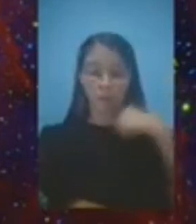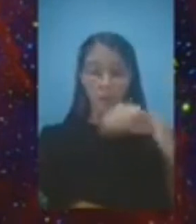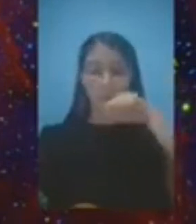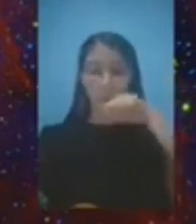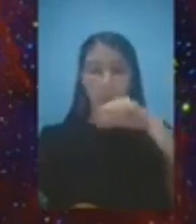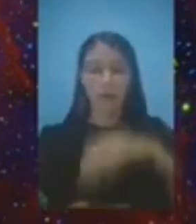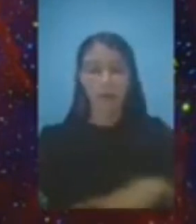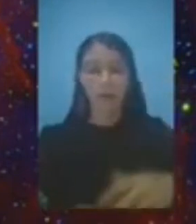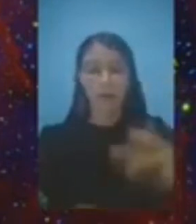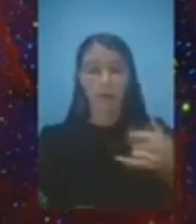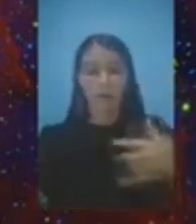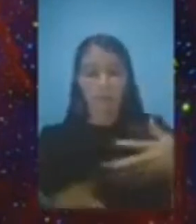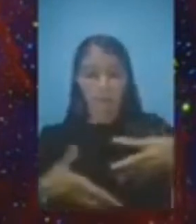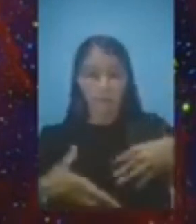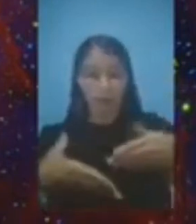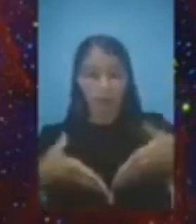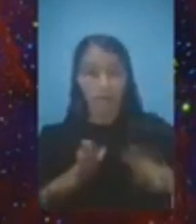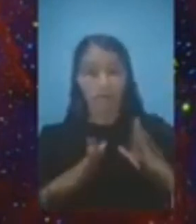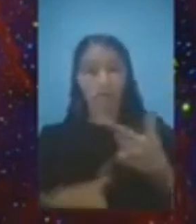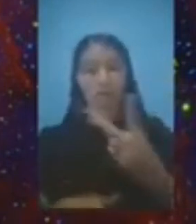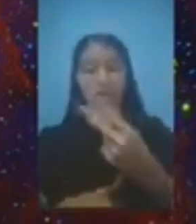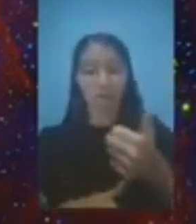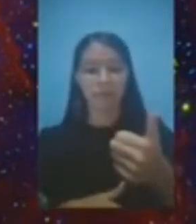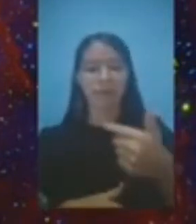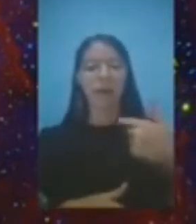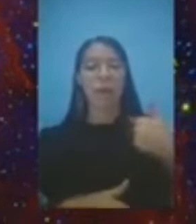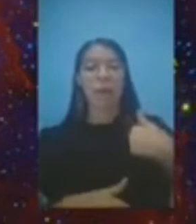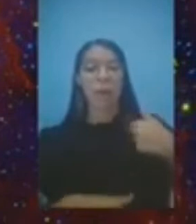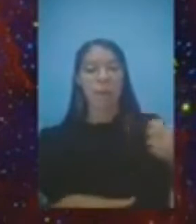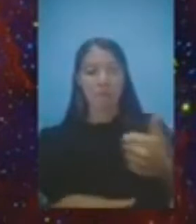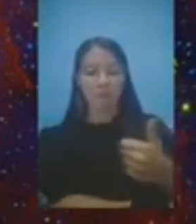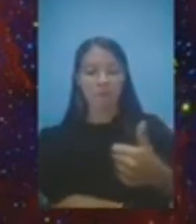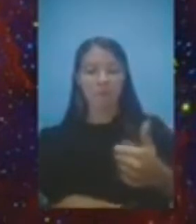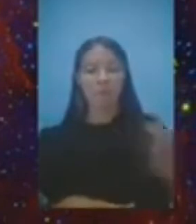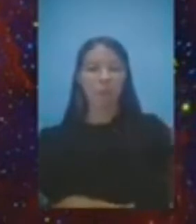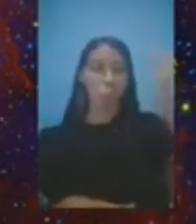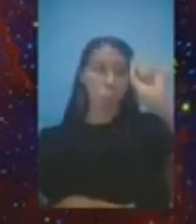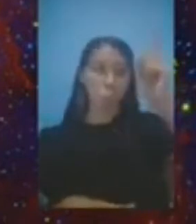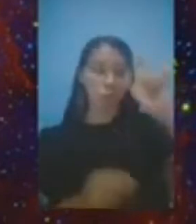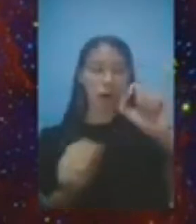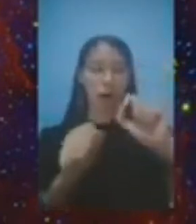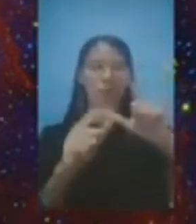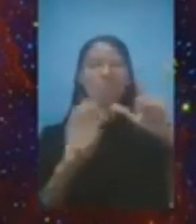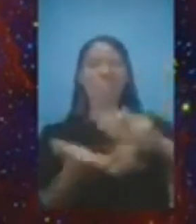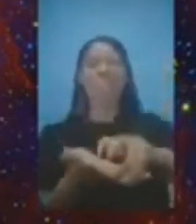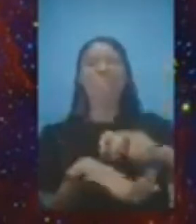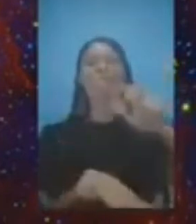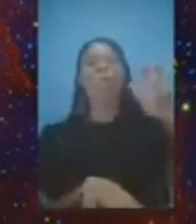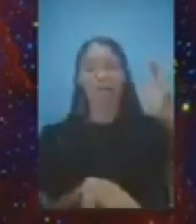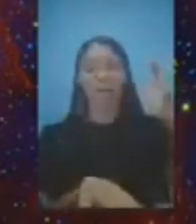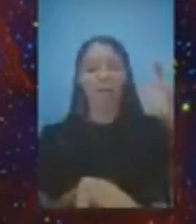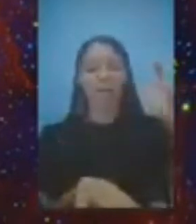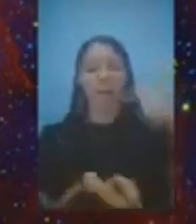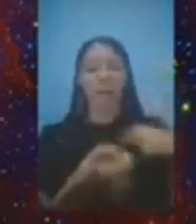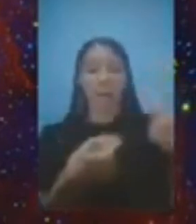que sabe a rumba. Eu me lembro de tudo. Minha mãe teve coragem de ter 21 filhos, eu sou a mais velha de tudo. Ela me